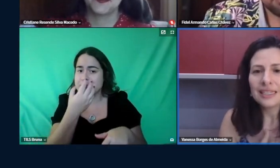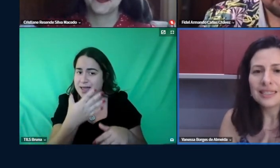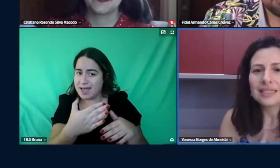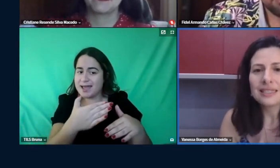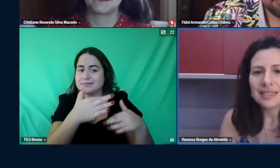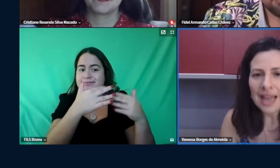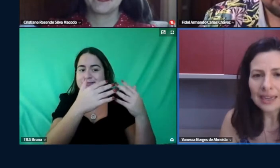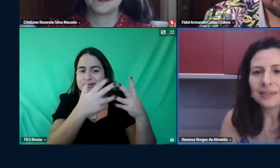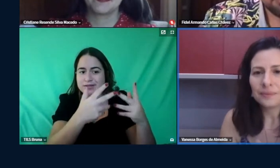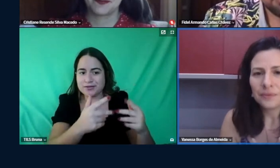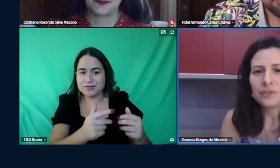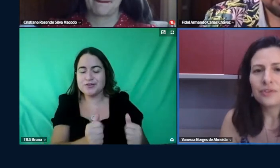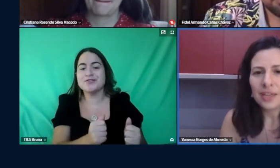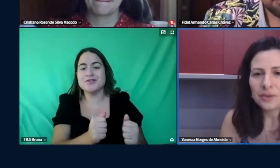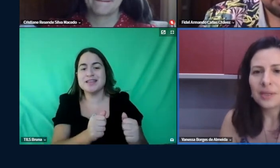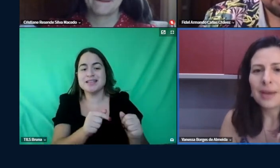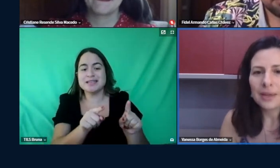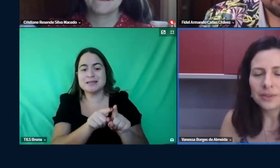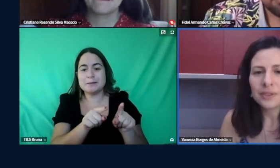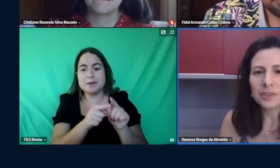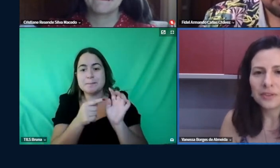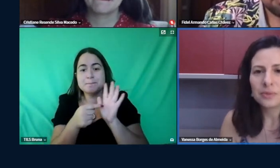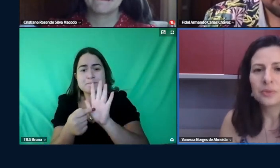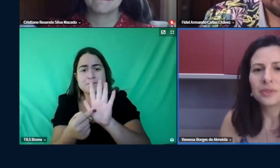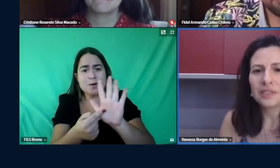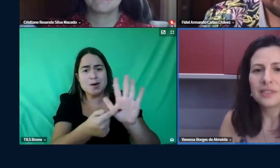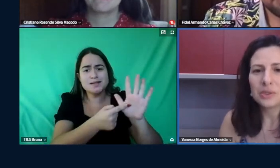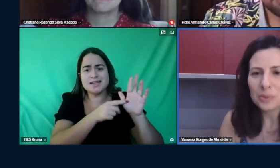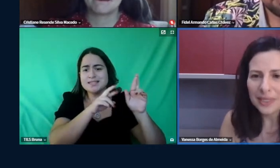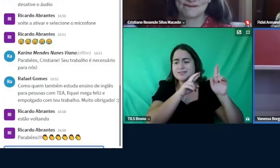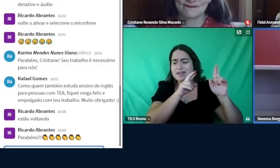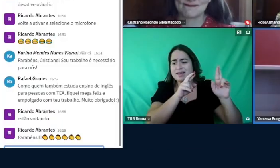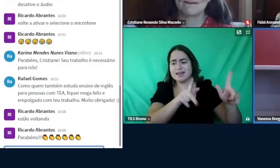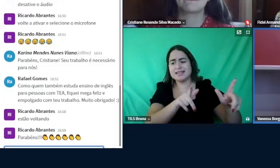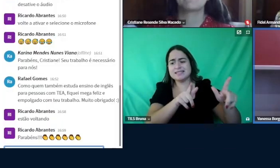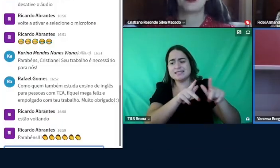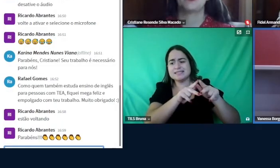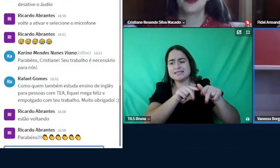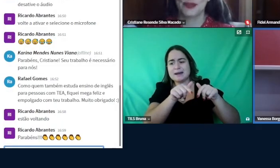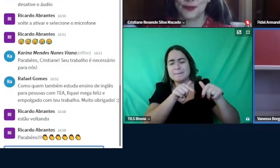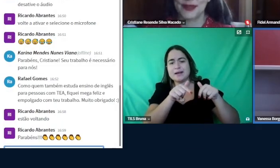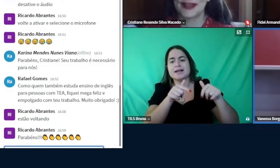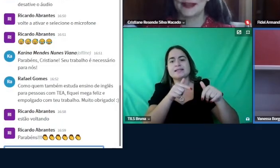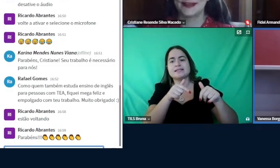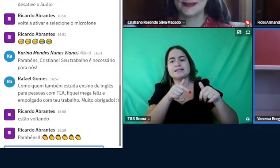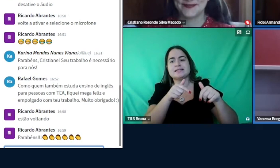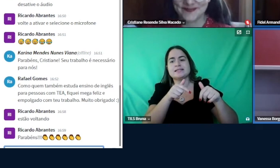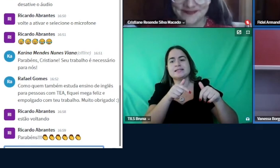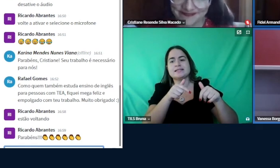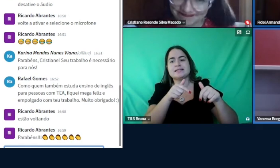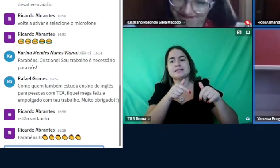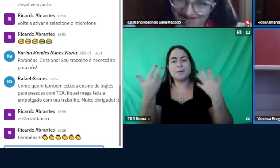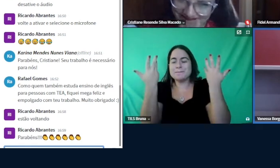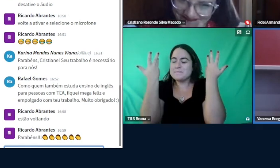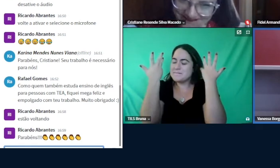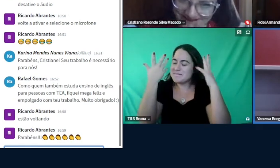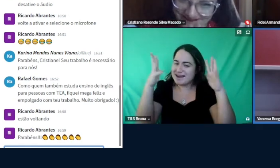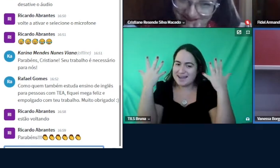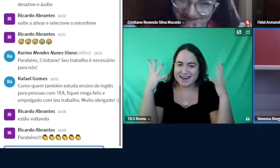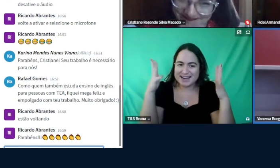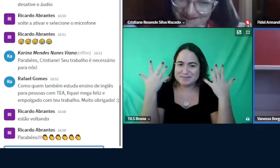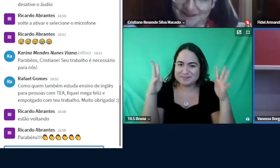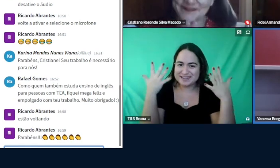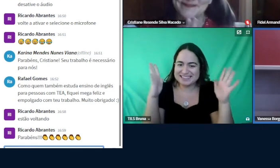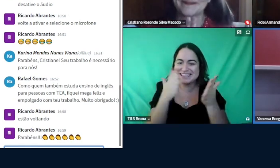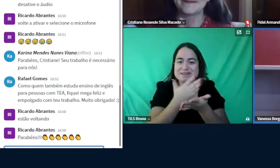e que se destaca de vários trabalhos que nós vemos muitas vezes no mestrado então parabéns a partir de